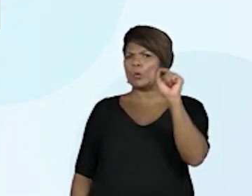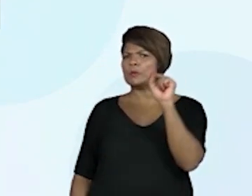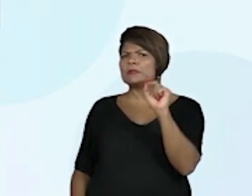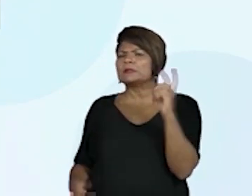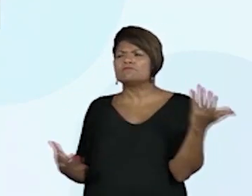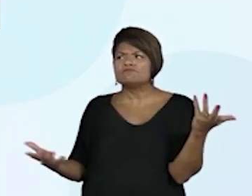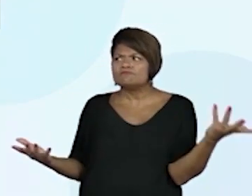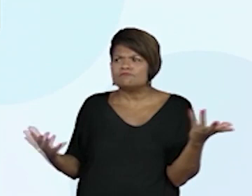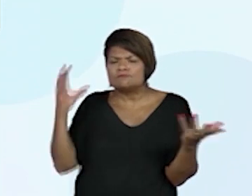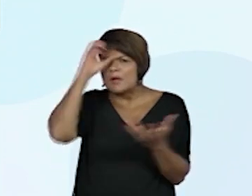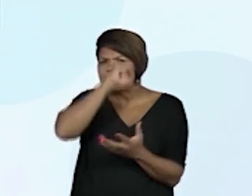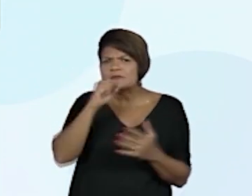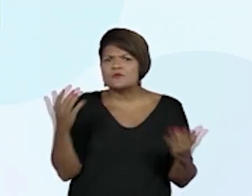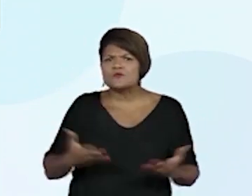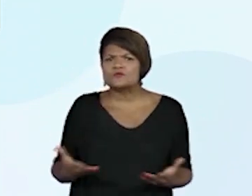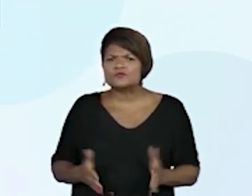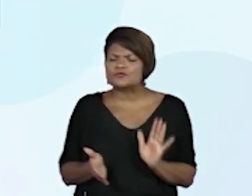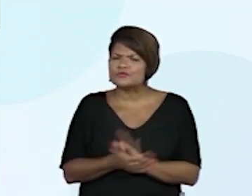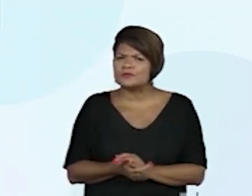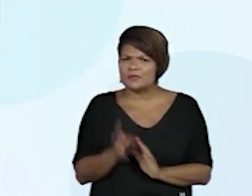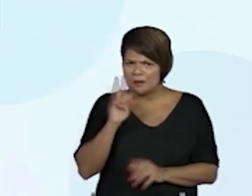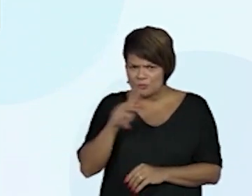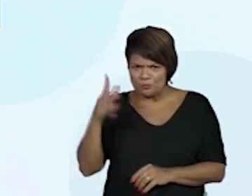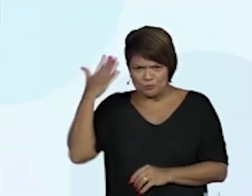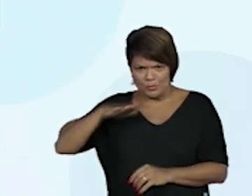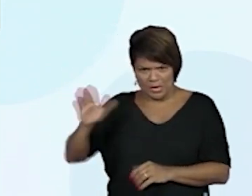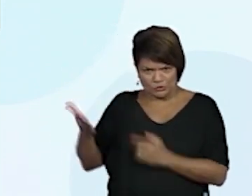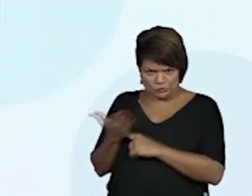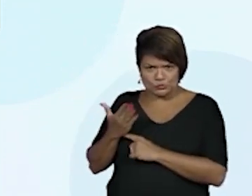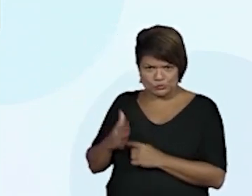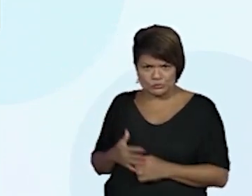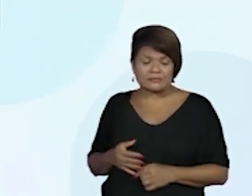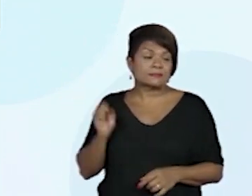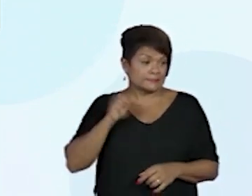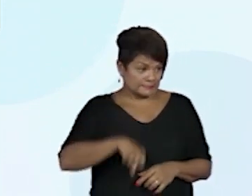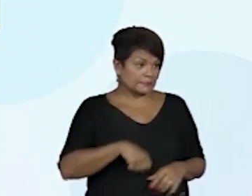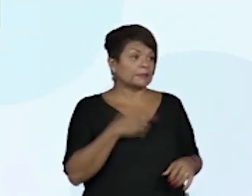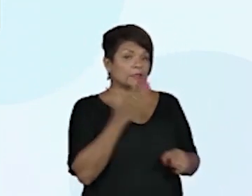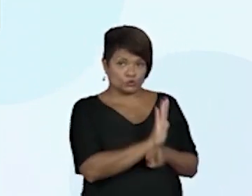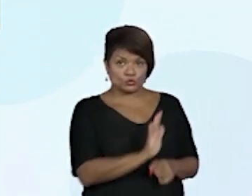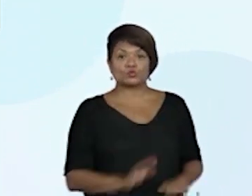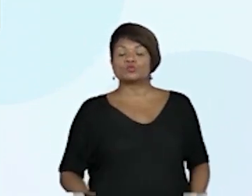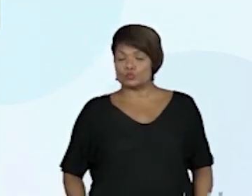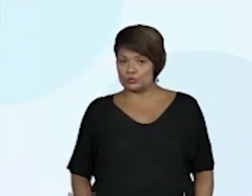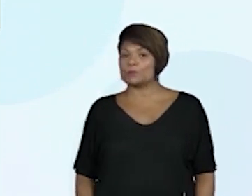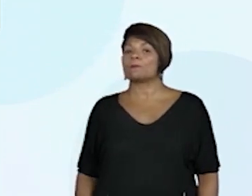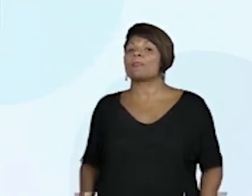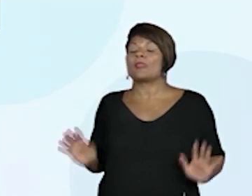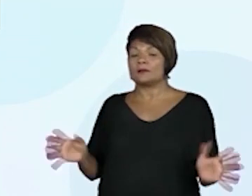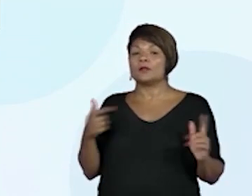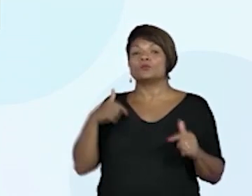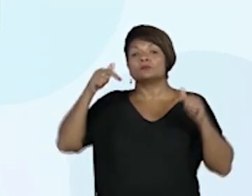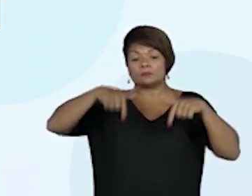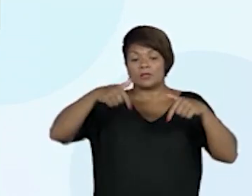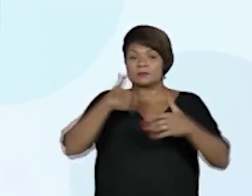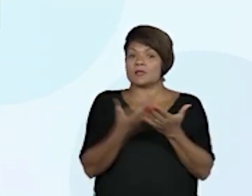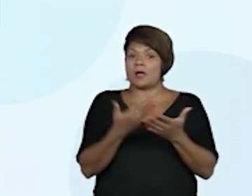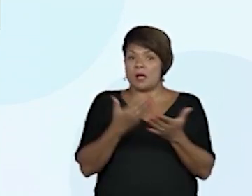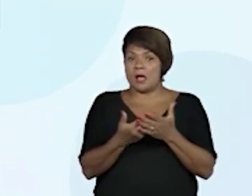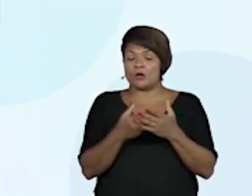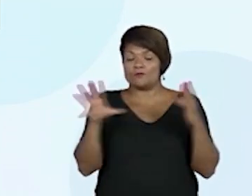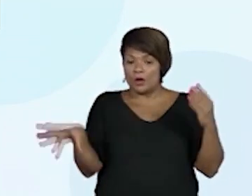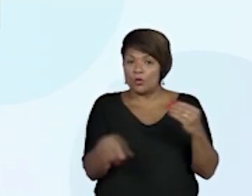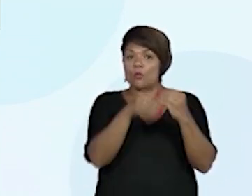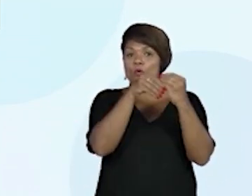O que será que a gente vai aprender, hein, Prof. Fran? Você me ajuda? Ajudo, professora. Então, o que vamos aprender? Nesta aula, vamos compor e